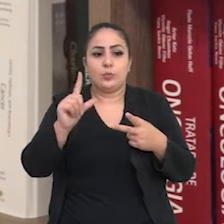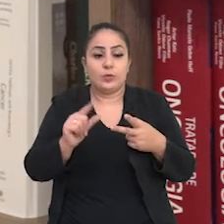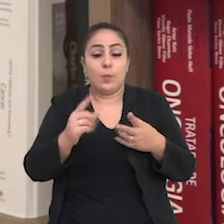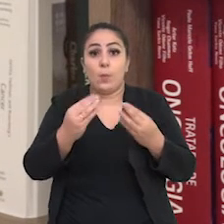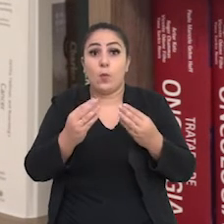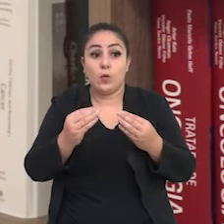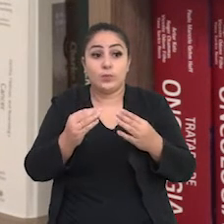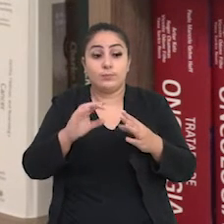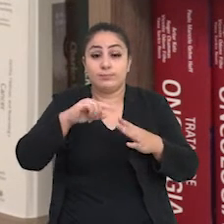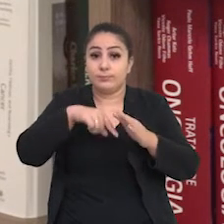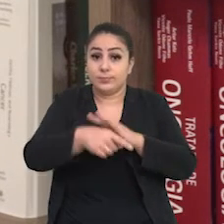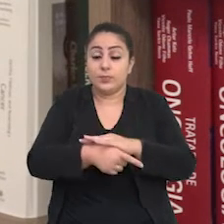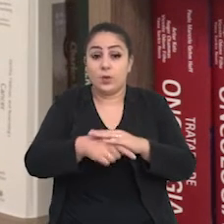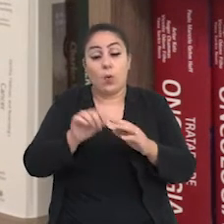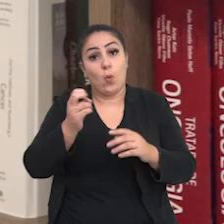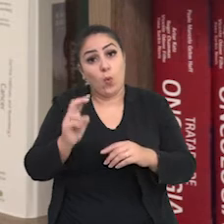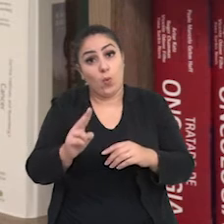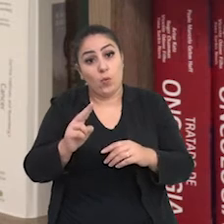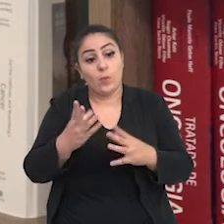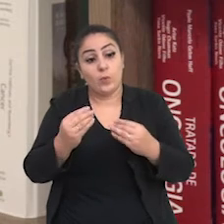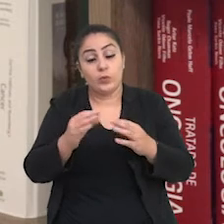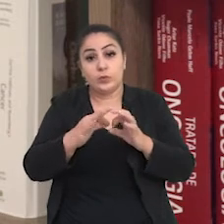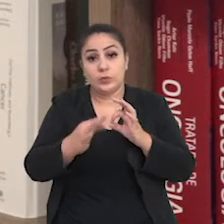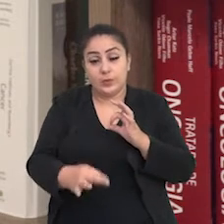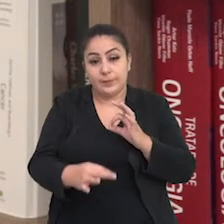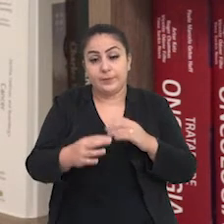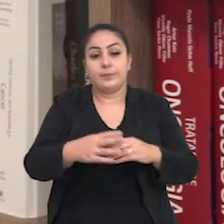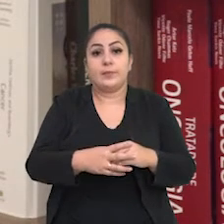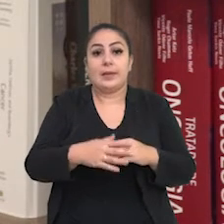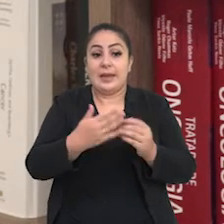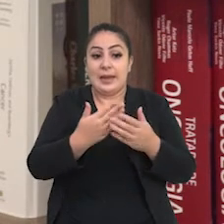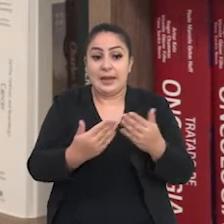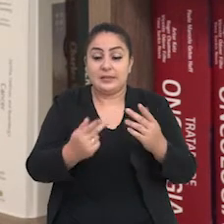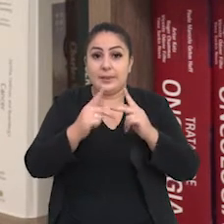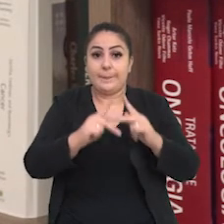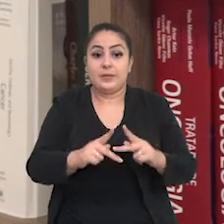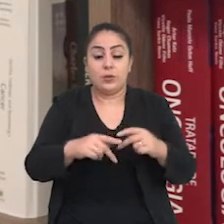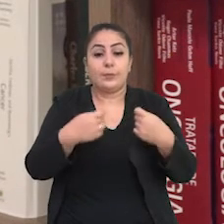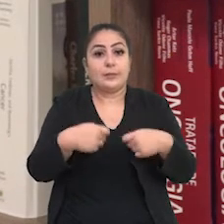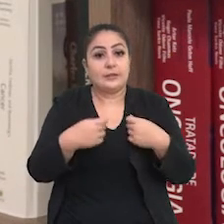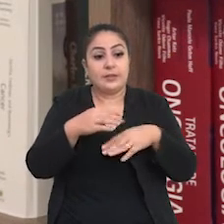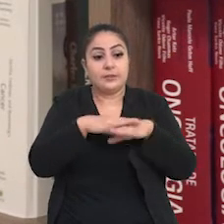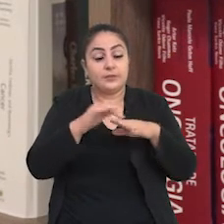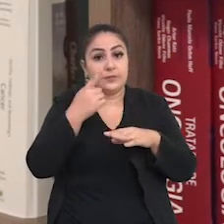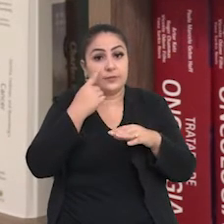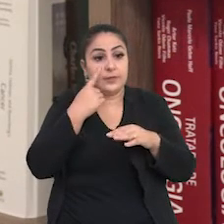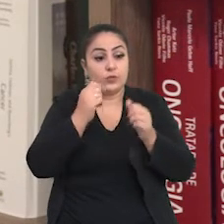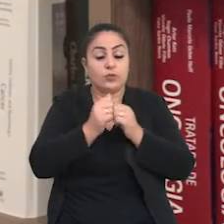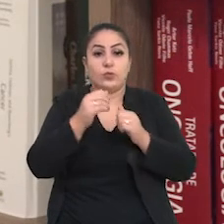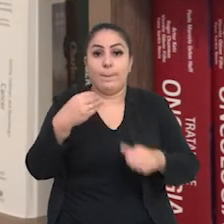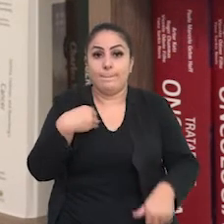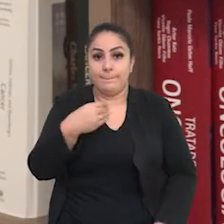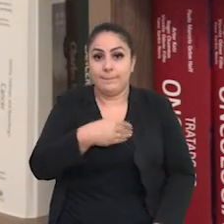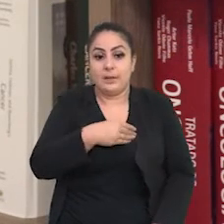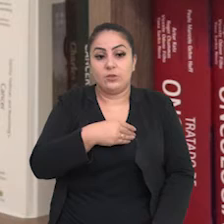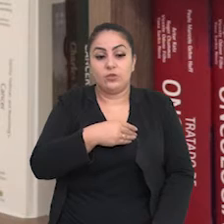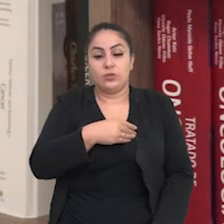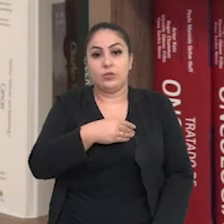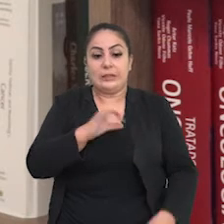imunossupressão muito intensa ou eventualmente muito prolongada. Esses pacientes devem conversar com os seus